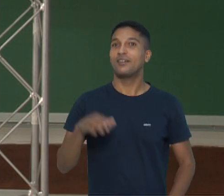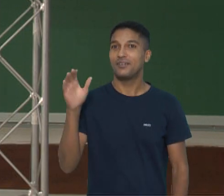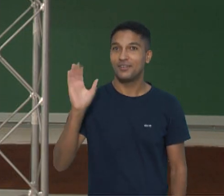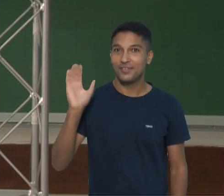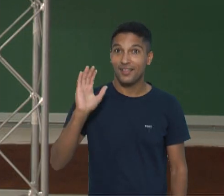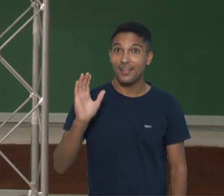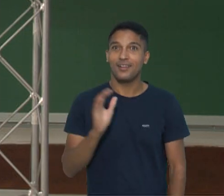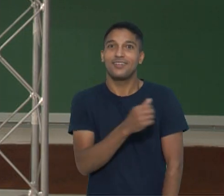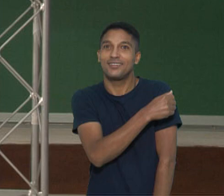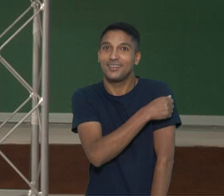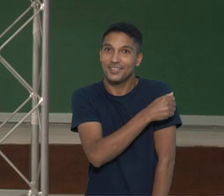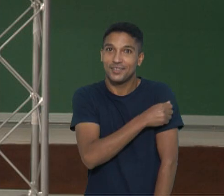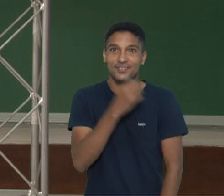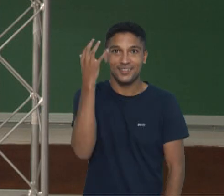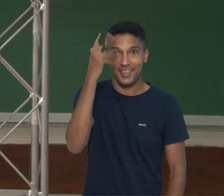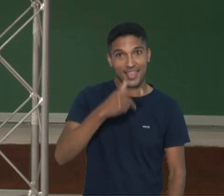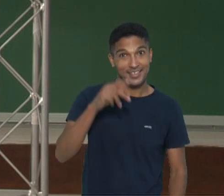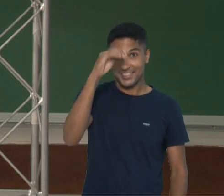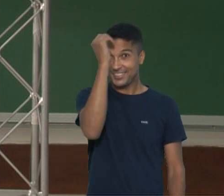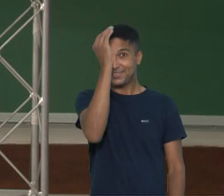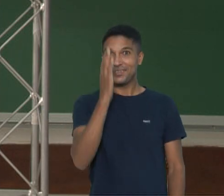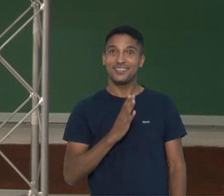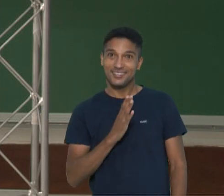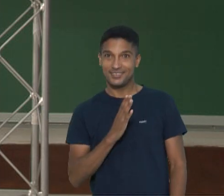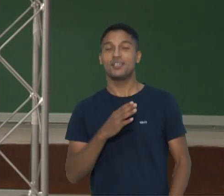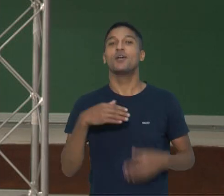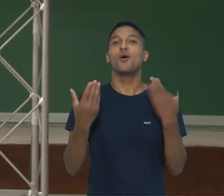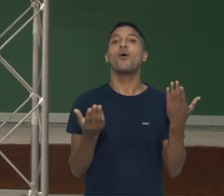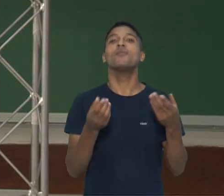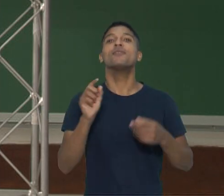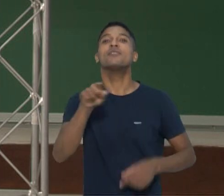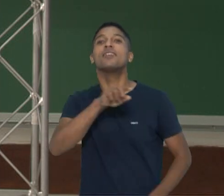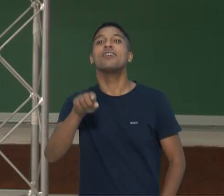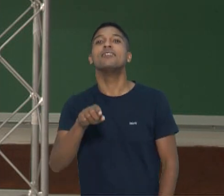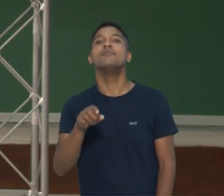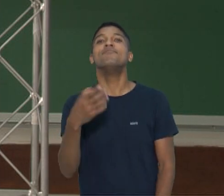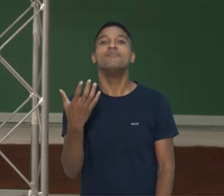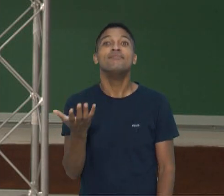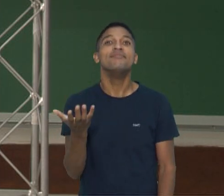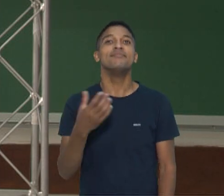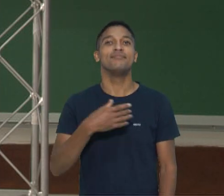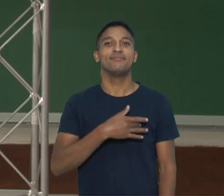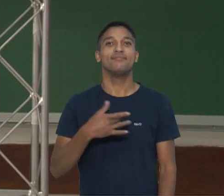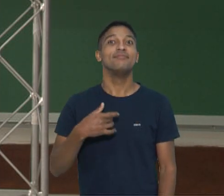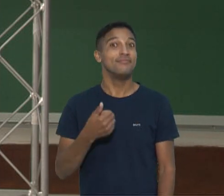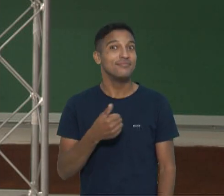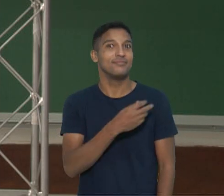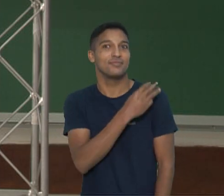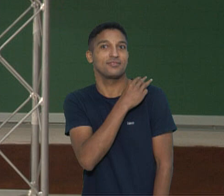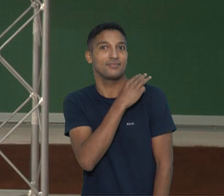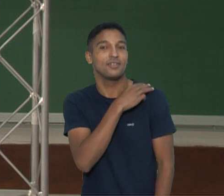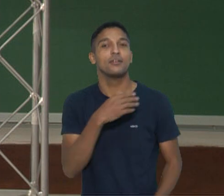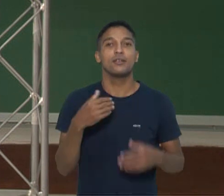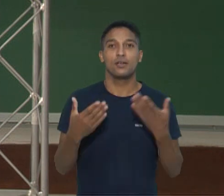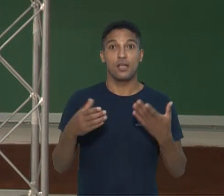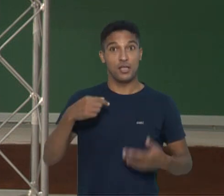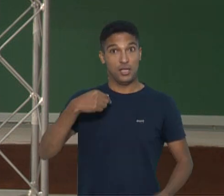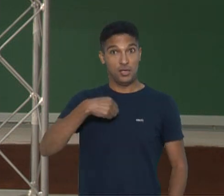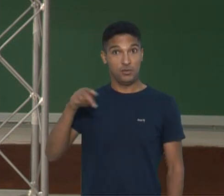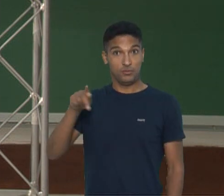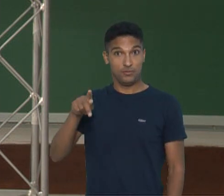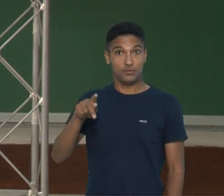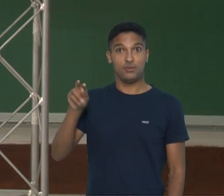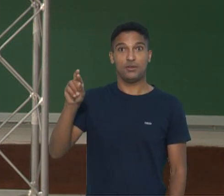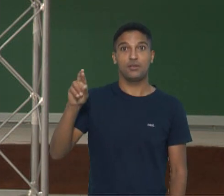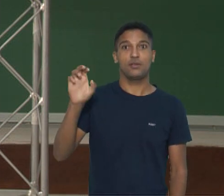Olá, turminha linda do meu Brasil, como é que vocês estão? Terceiro ano. Eu sou a professora Renata, de Matemática, e vou